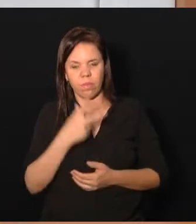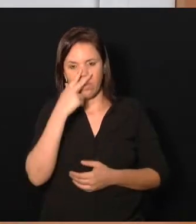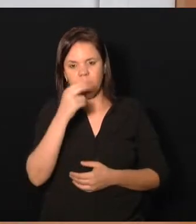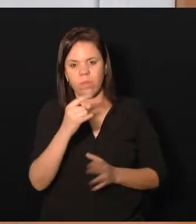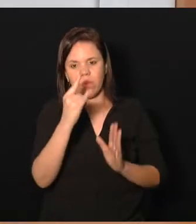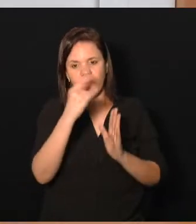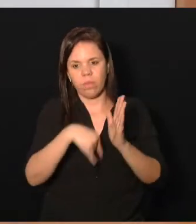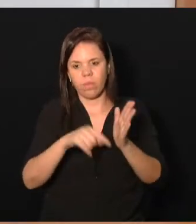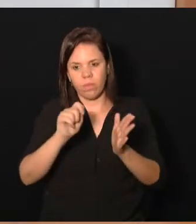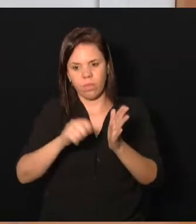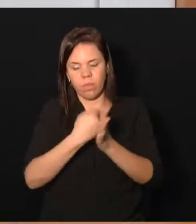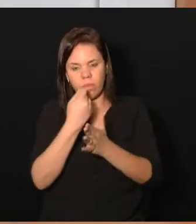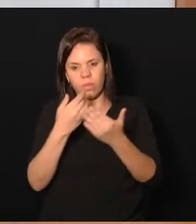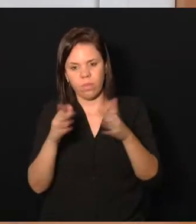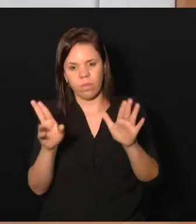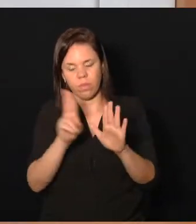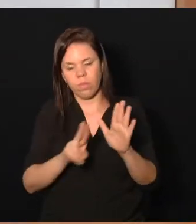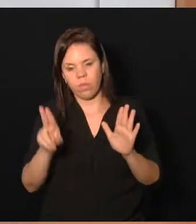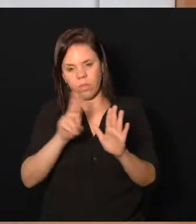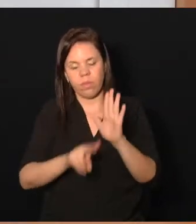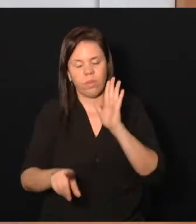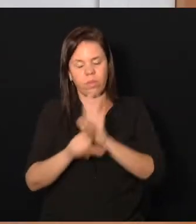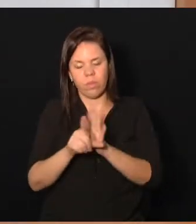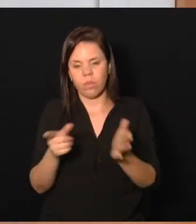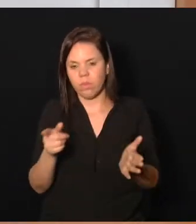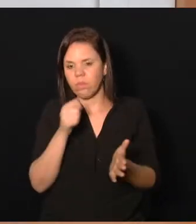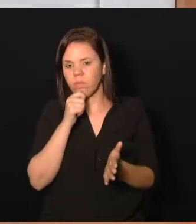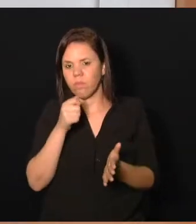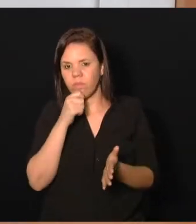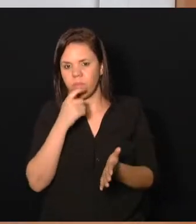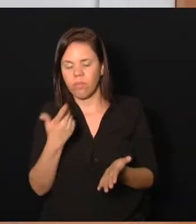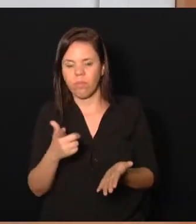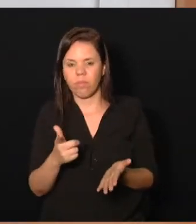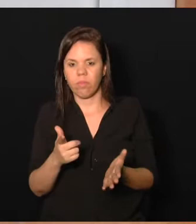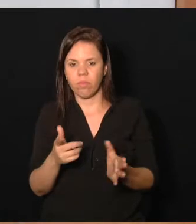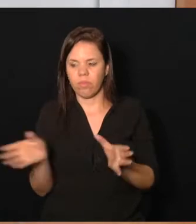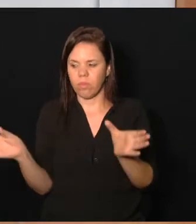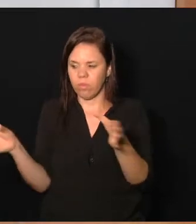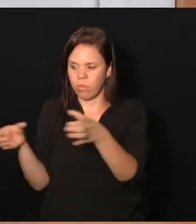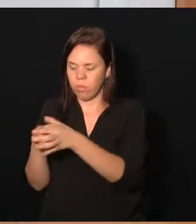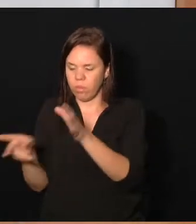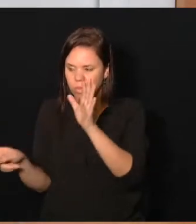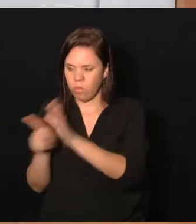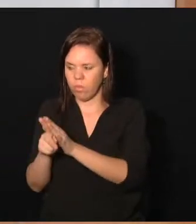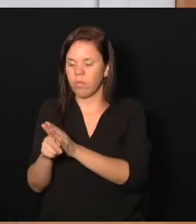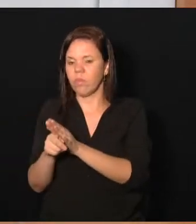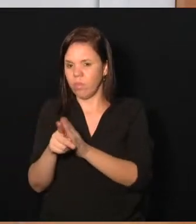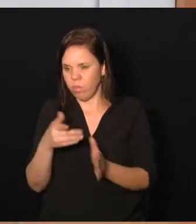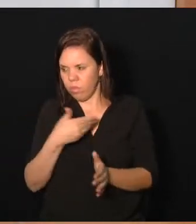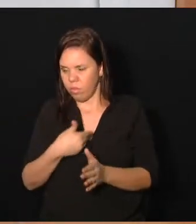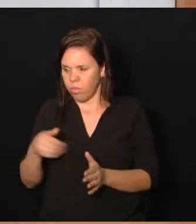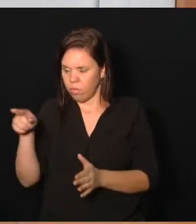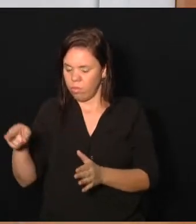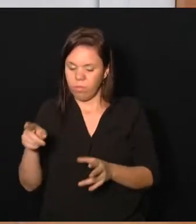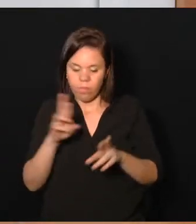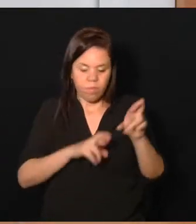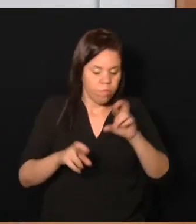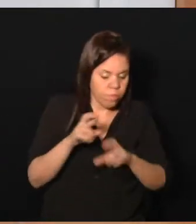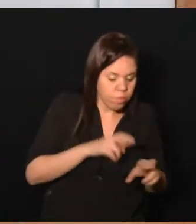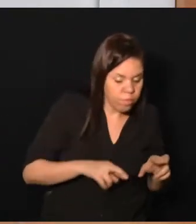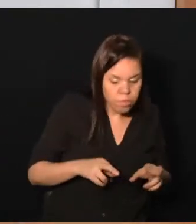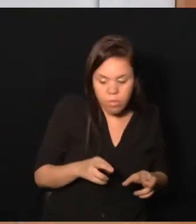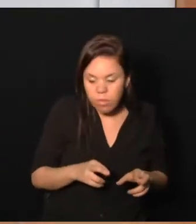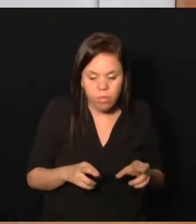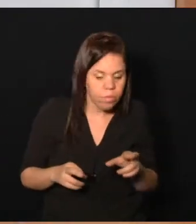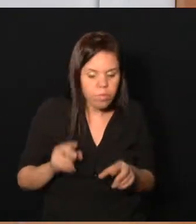uso inviabiliza esse registro. O conselho tem que se articular lá dentro, aprovar, muitas das